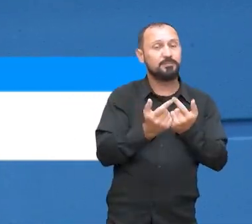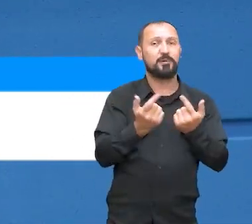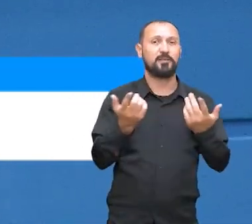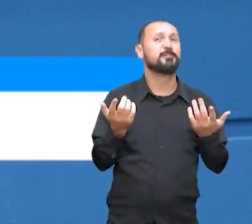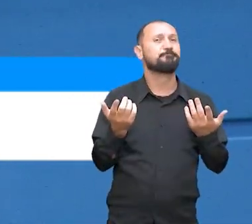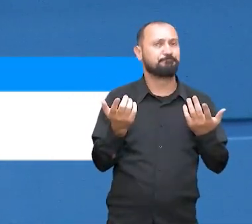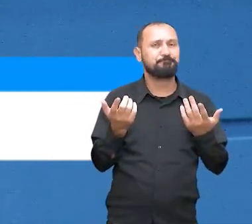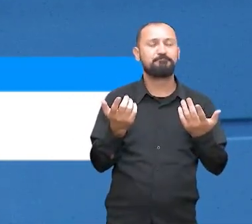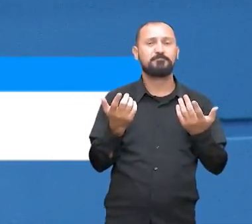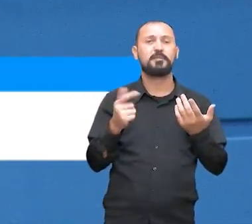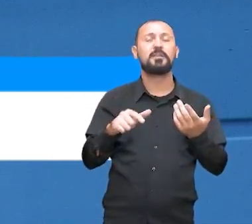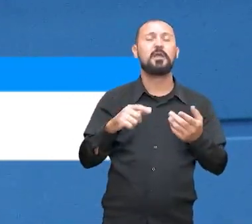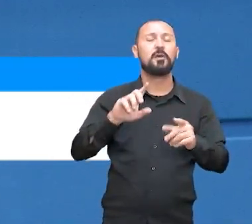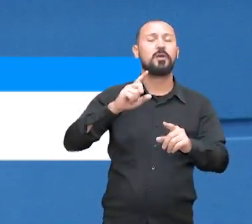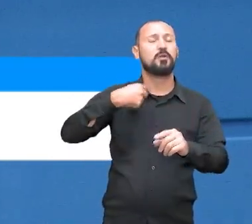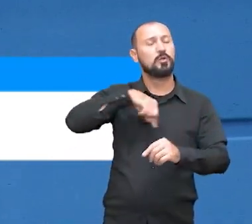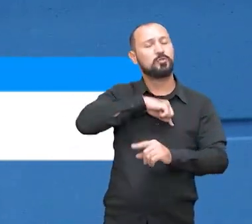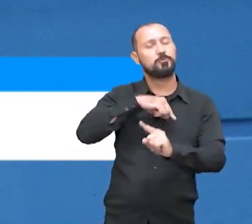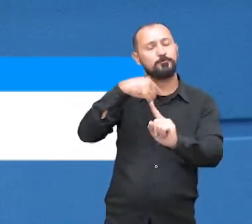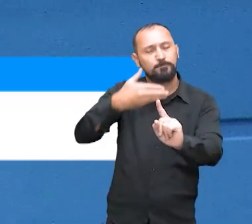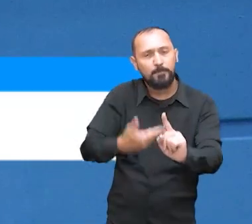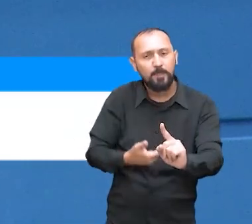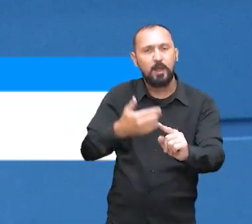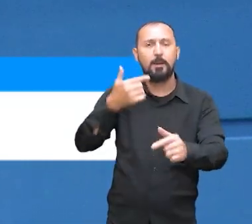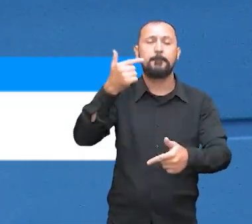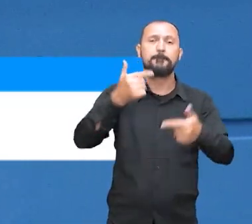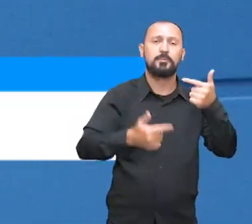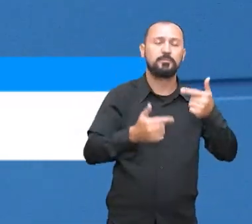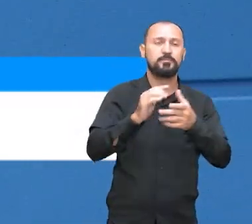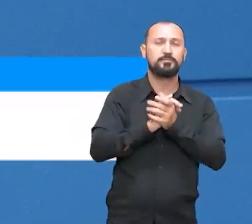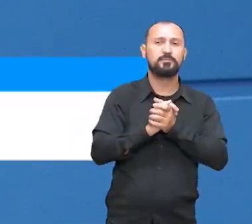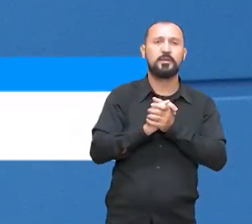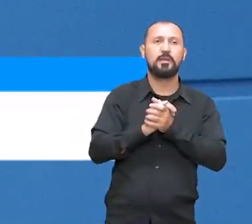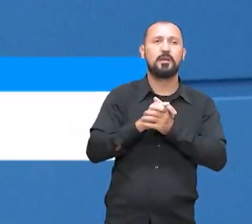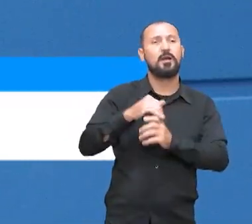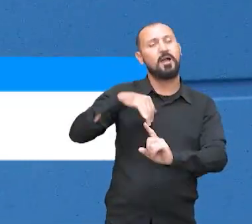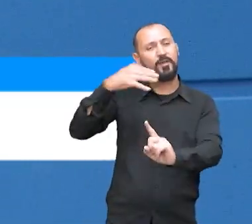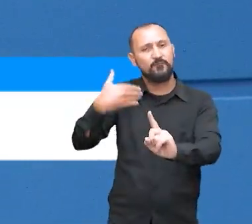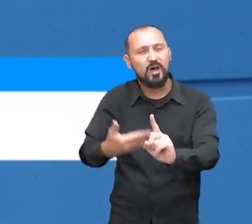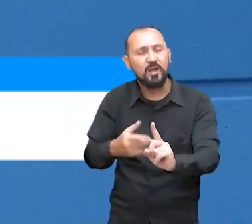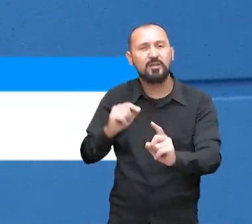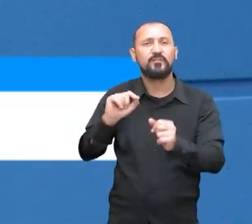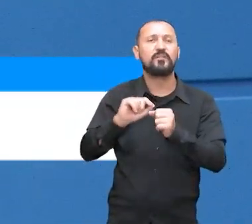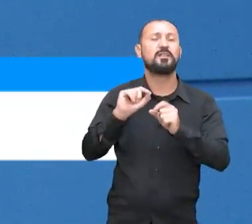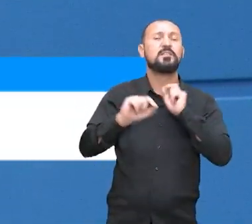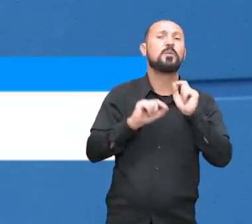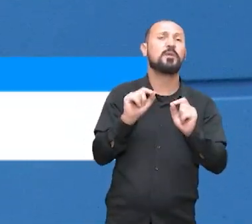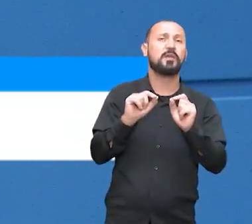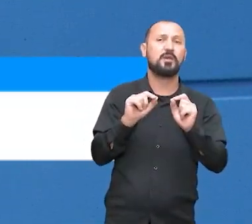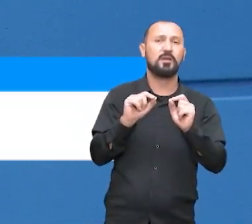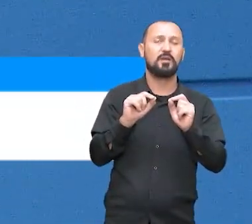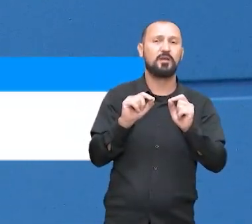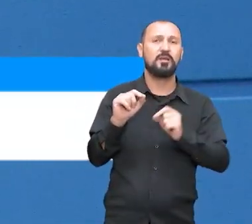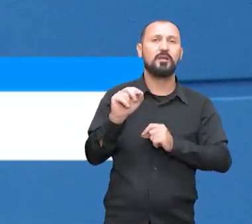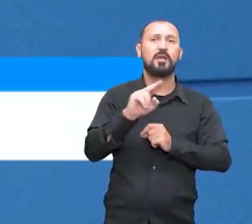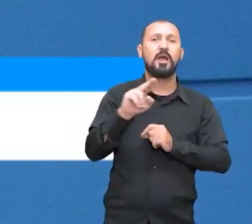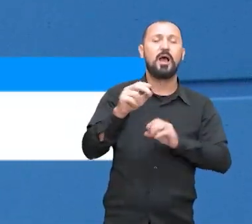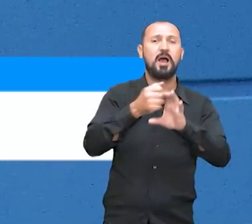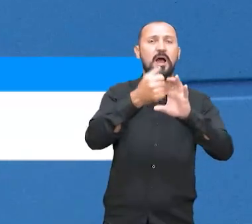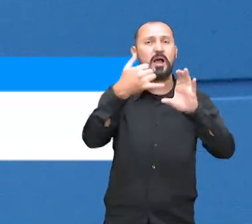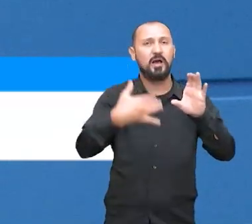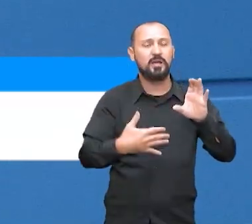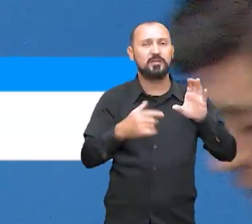parlamento que honra a política. A reverência maior que eu faço, acho que citar